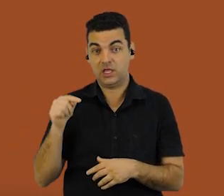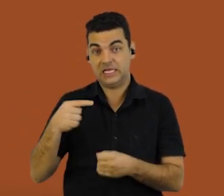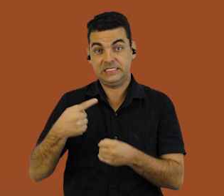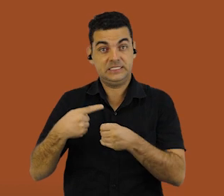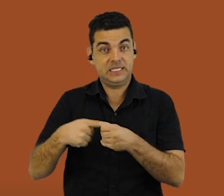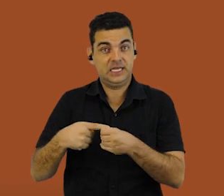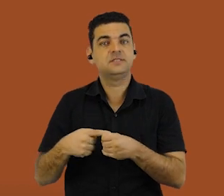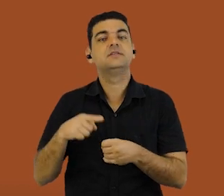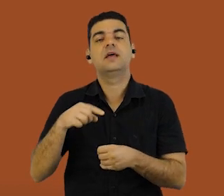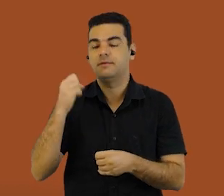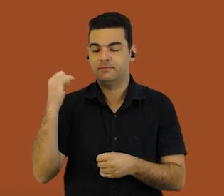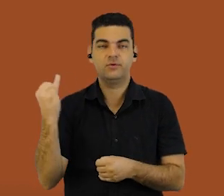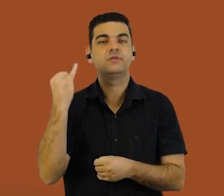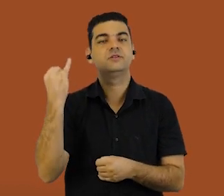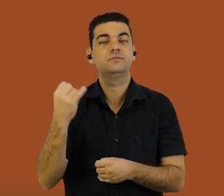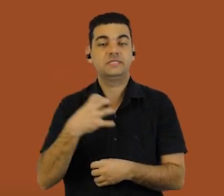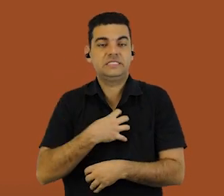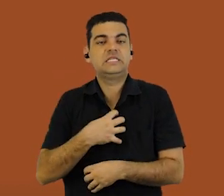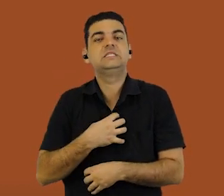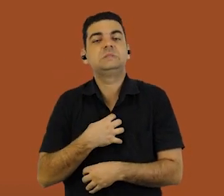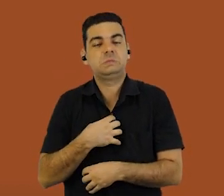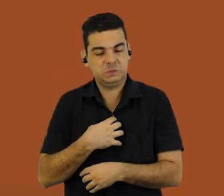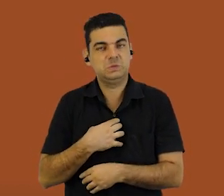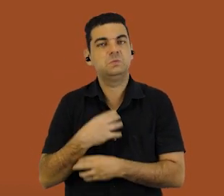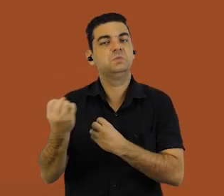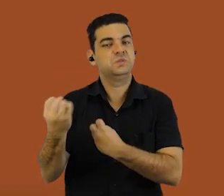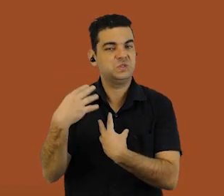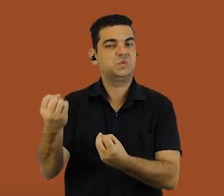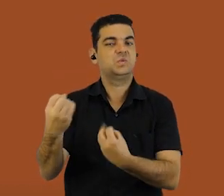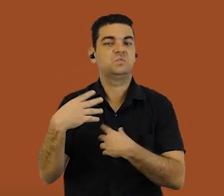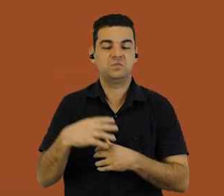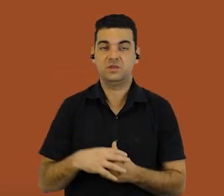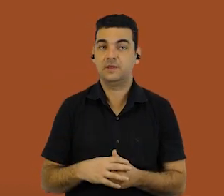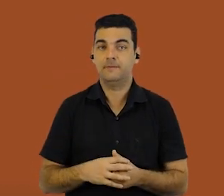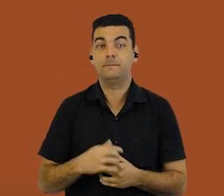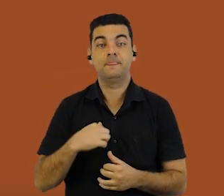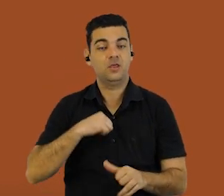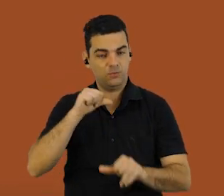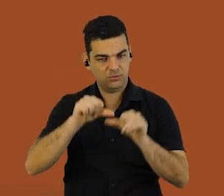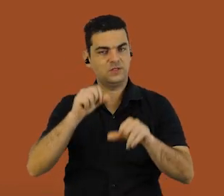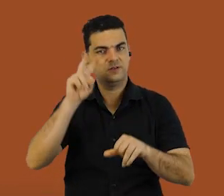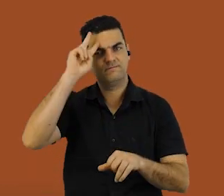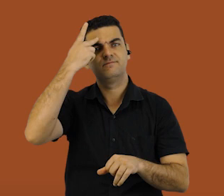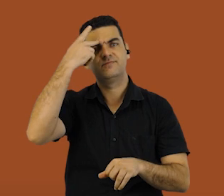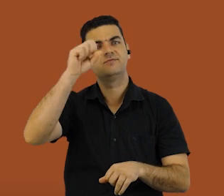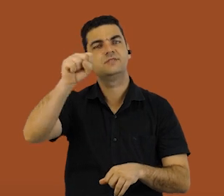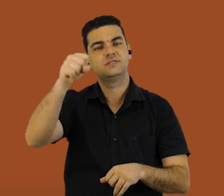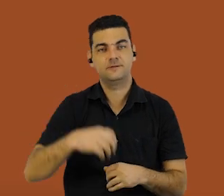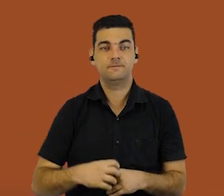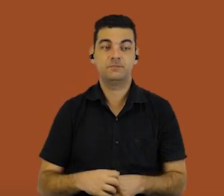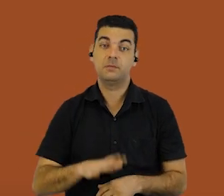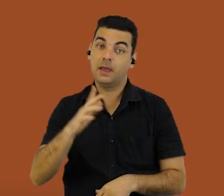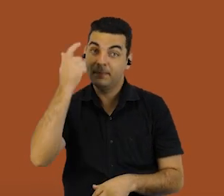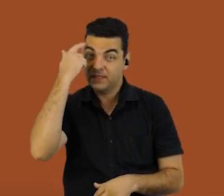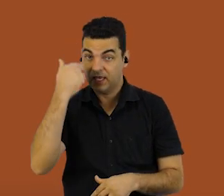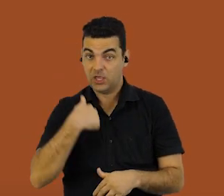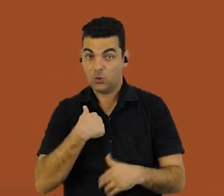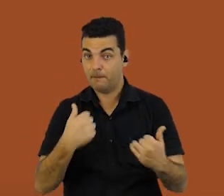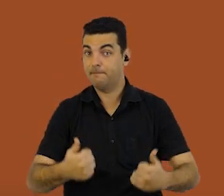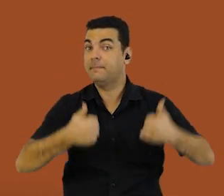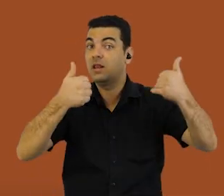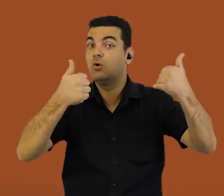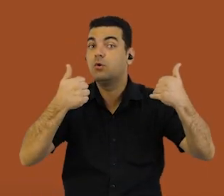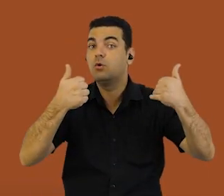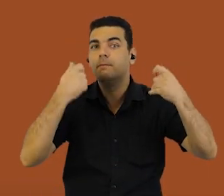Salvador dá essa chacoalhada, me deu. Eu acho que eu mudei muito e eu acho que eu melhorei como pessoa